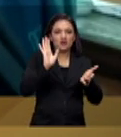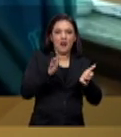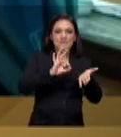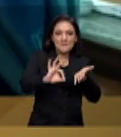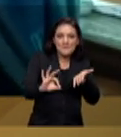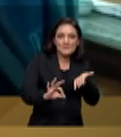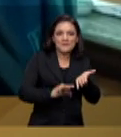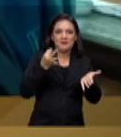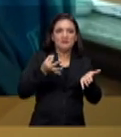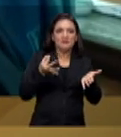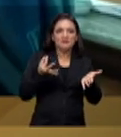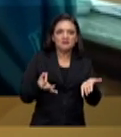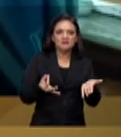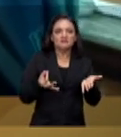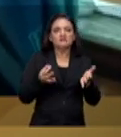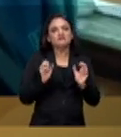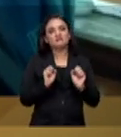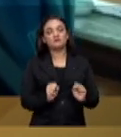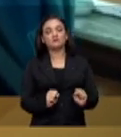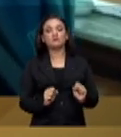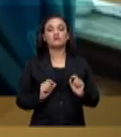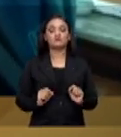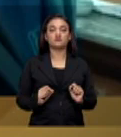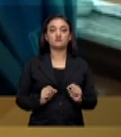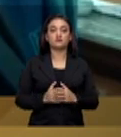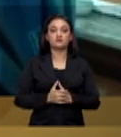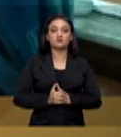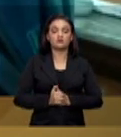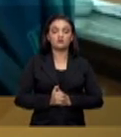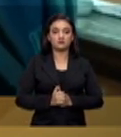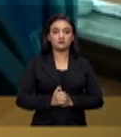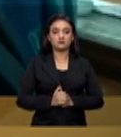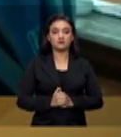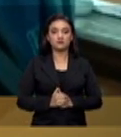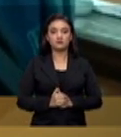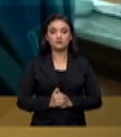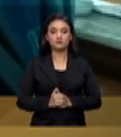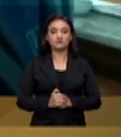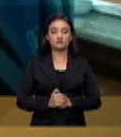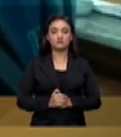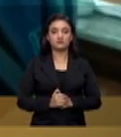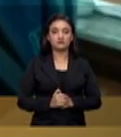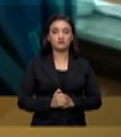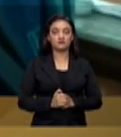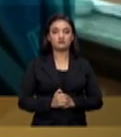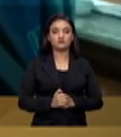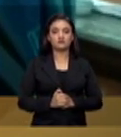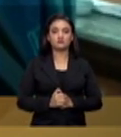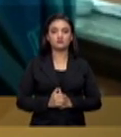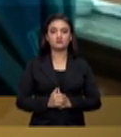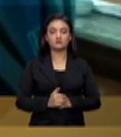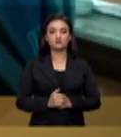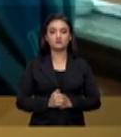possa, segundo o processo, segundo a matéria,